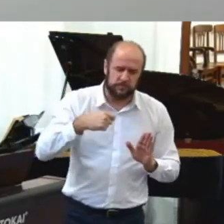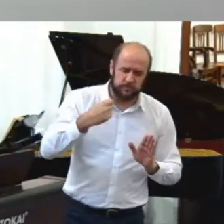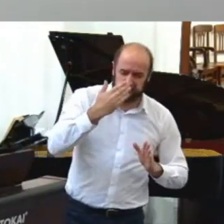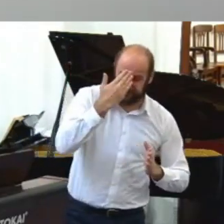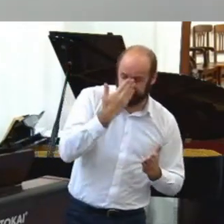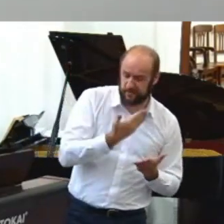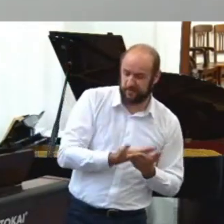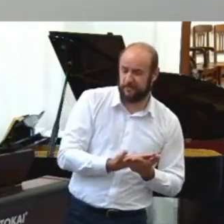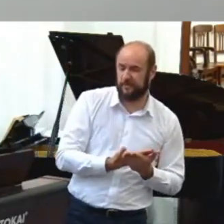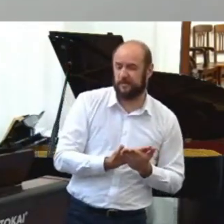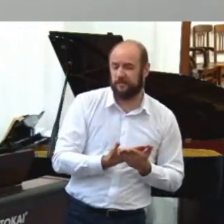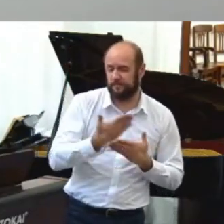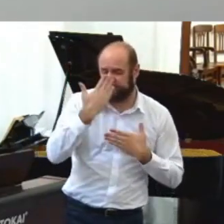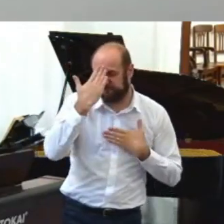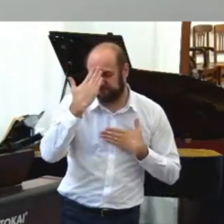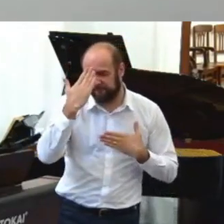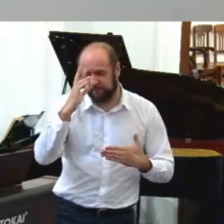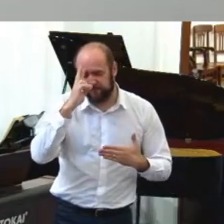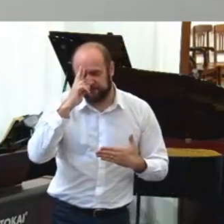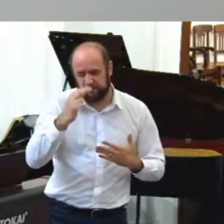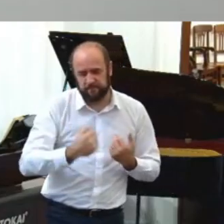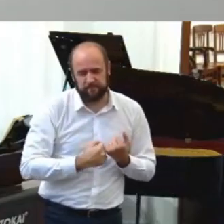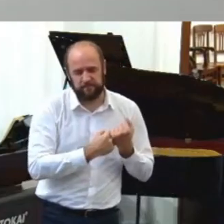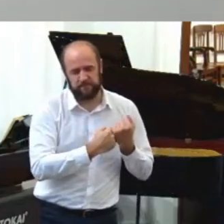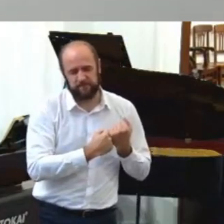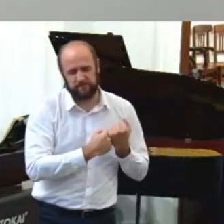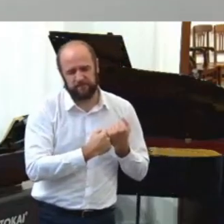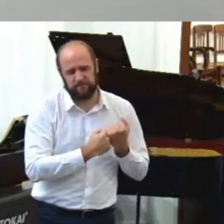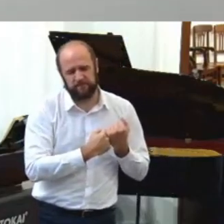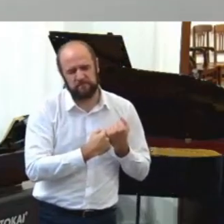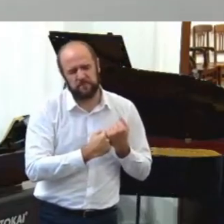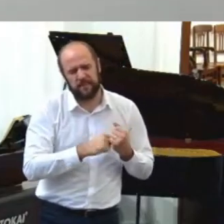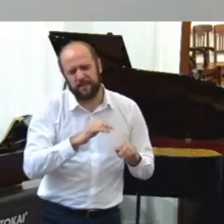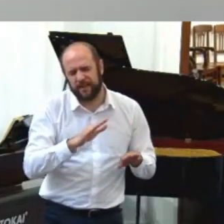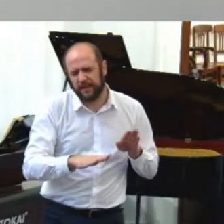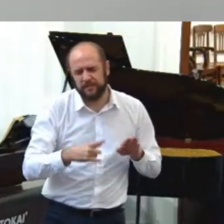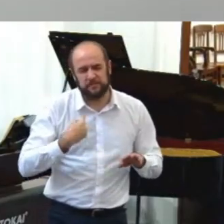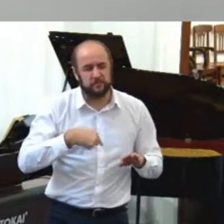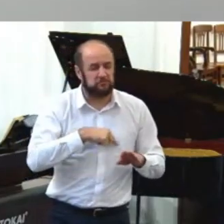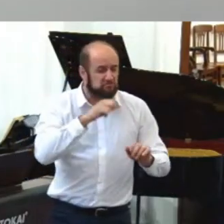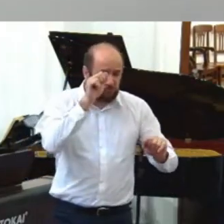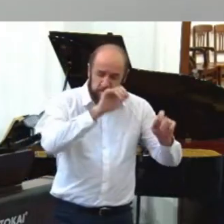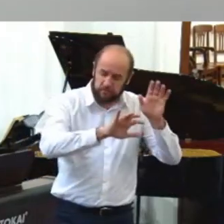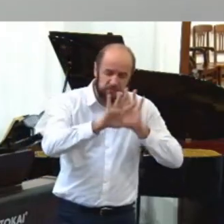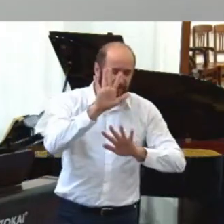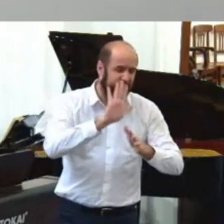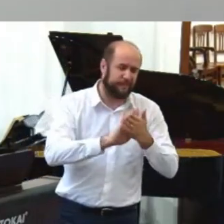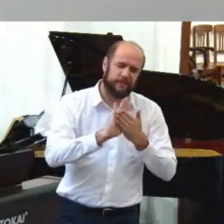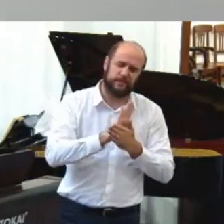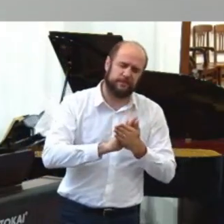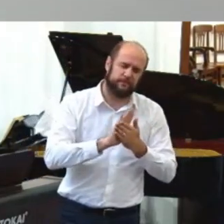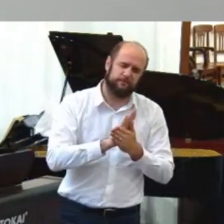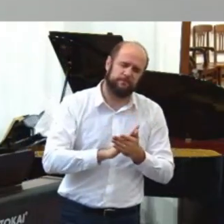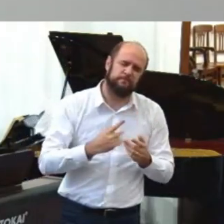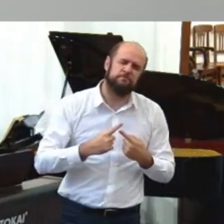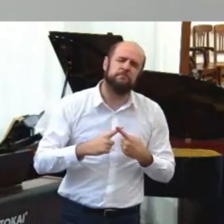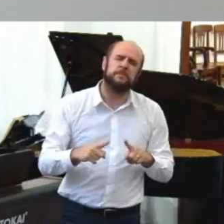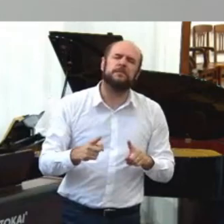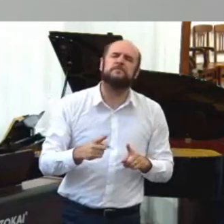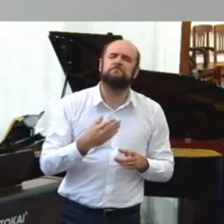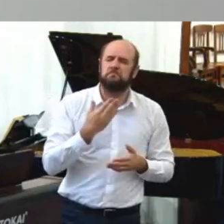confiar neles. Muito obrigado, Senhor, pela providência, que muitas vezes não estamos vendo num primeiro momento. Mas